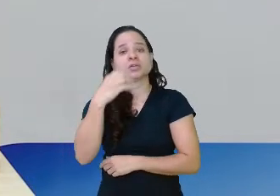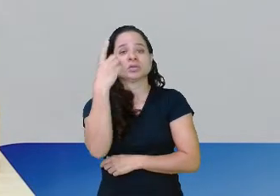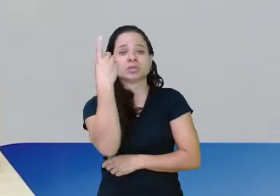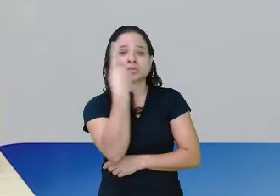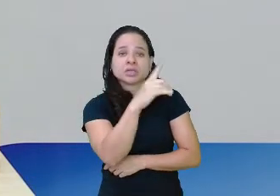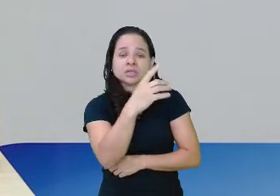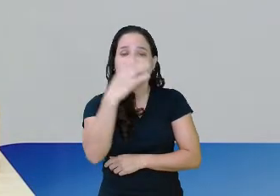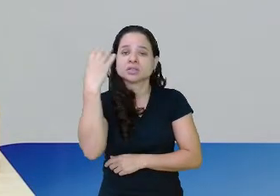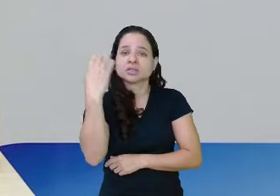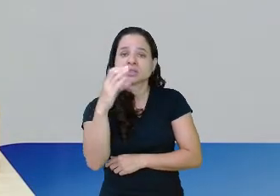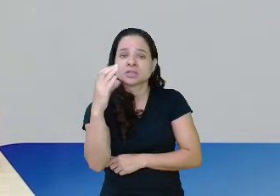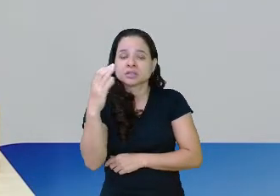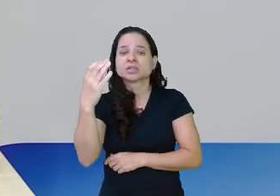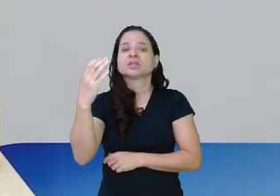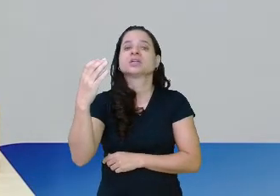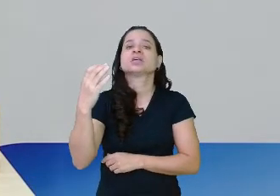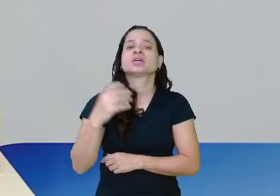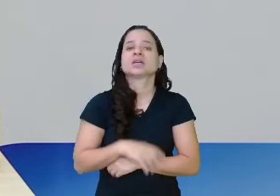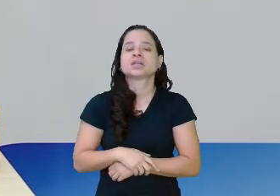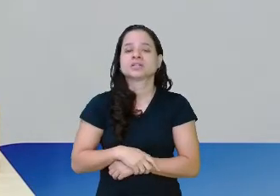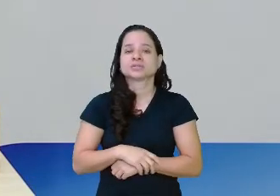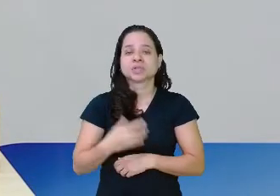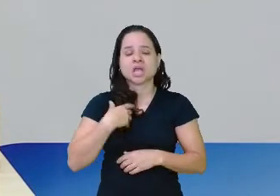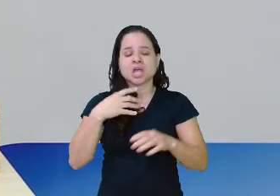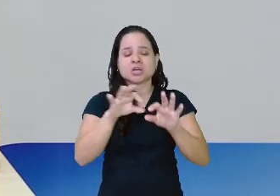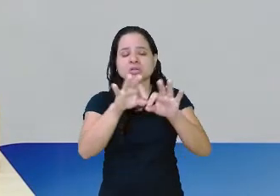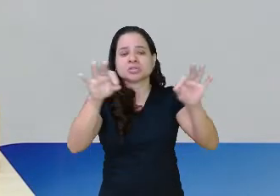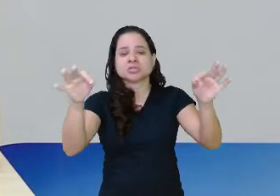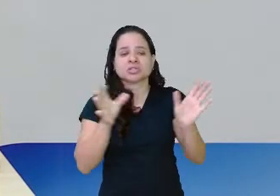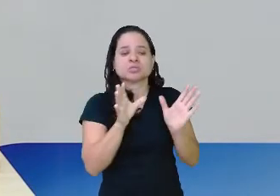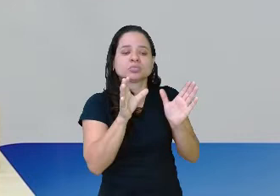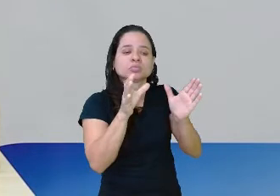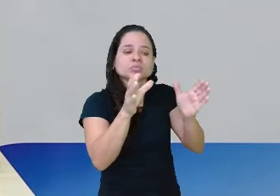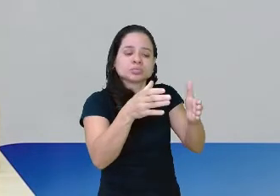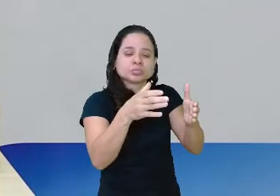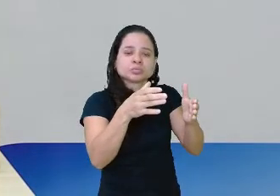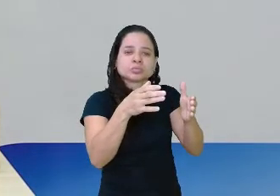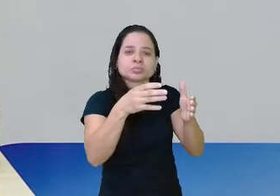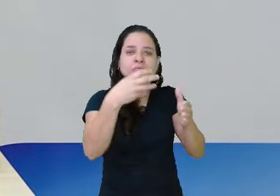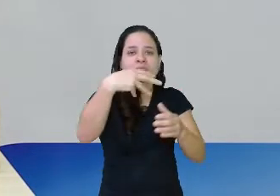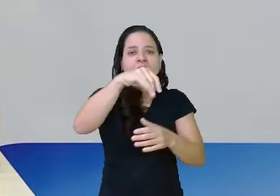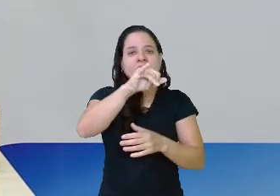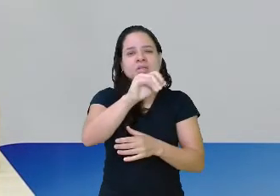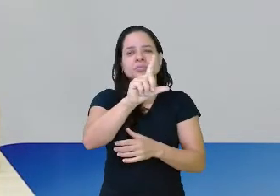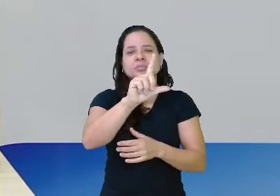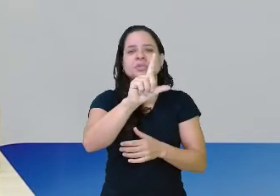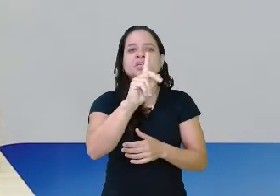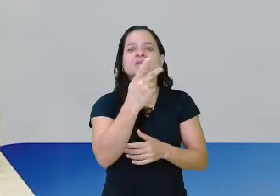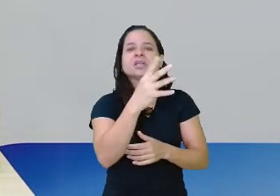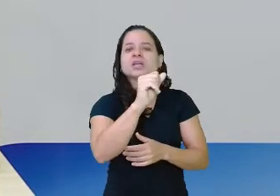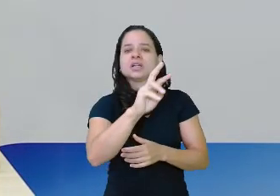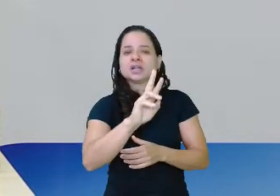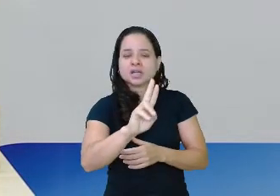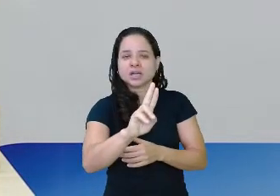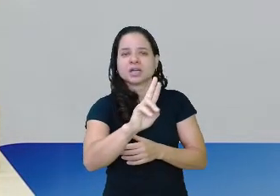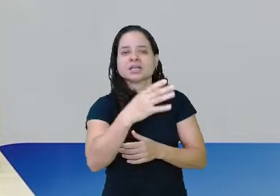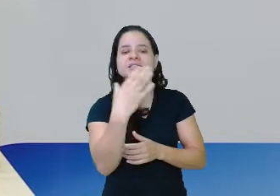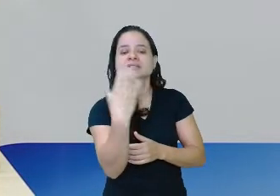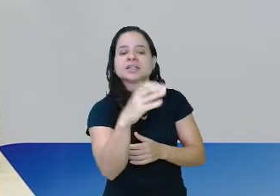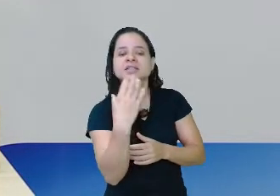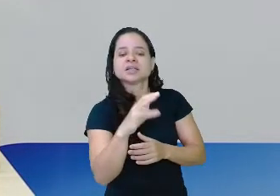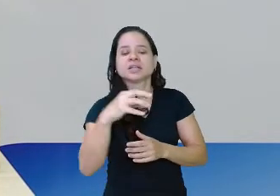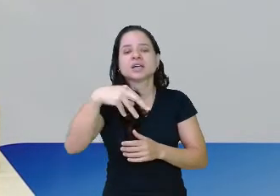dezena, centena. Classe das unidades simples. Aí eu venho unidade de milhar, dezena de milhar, centena de